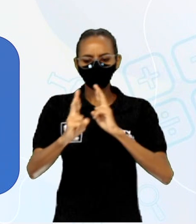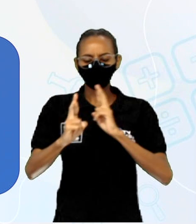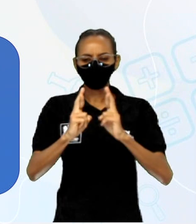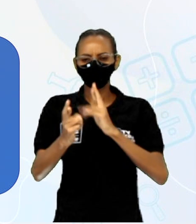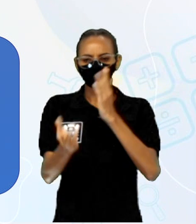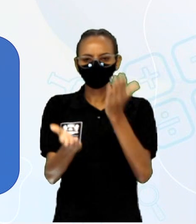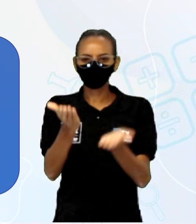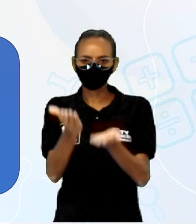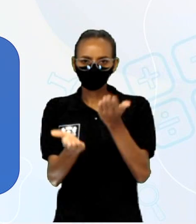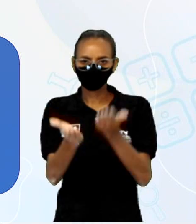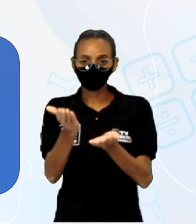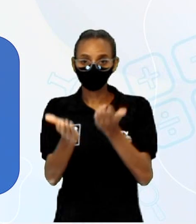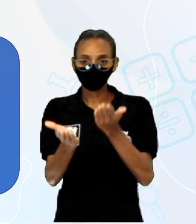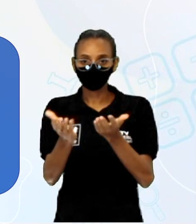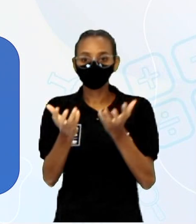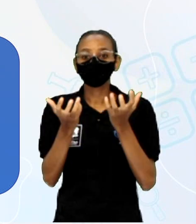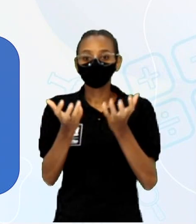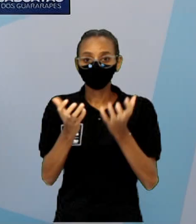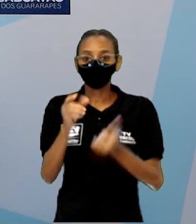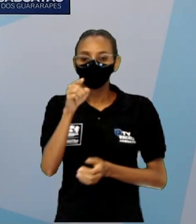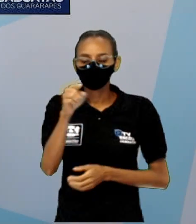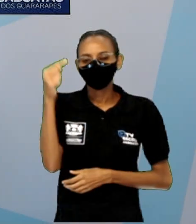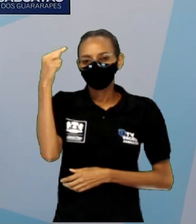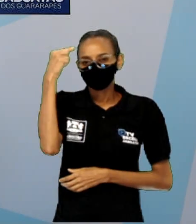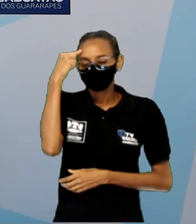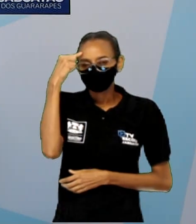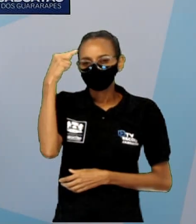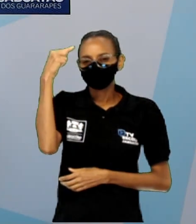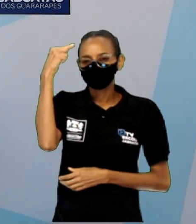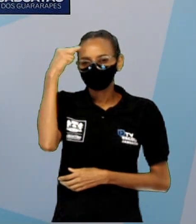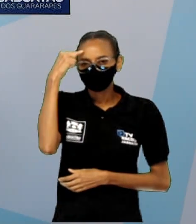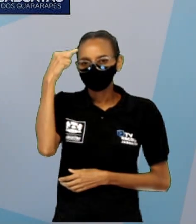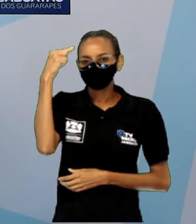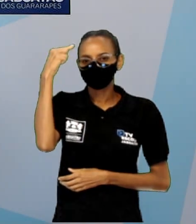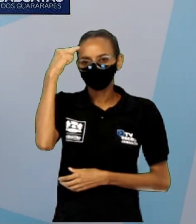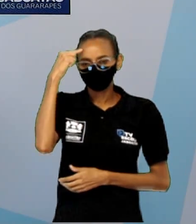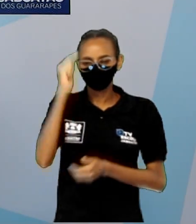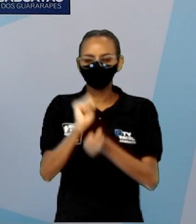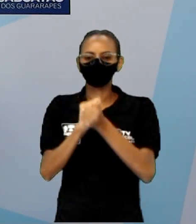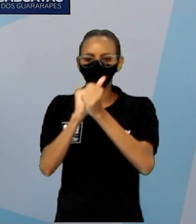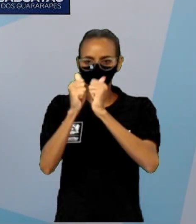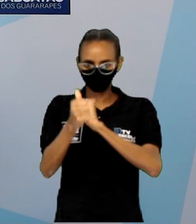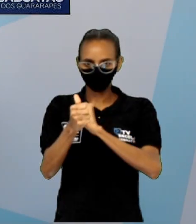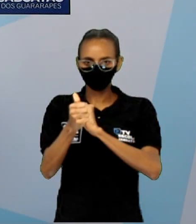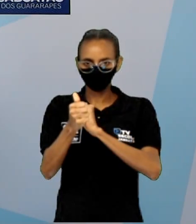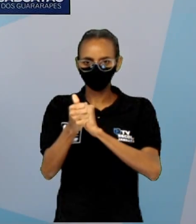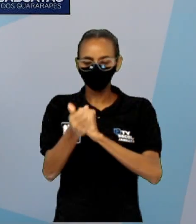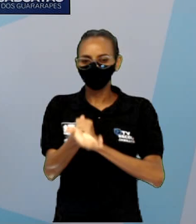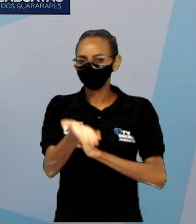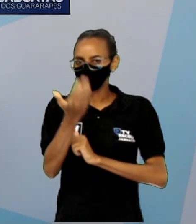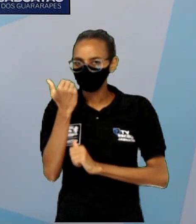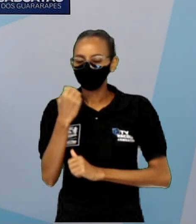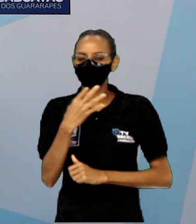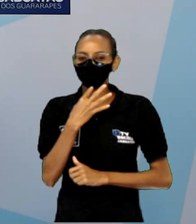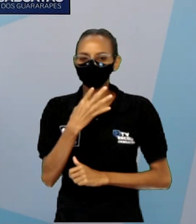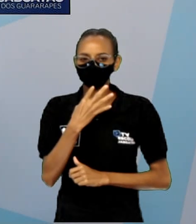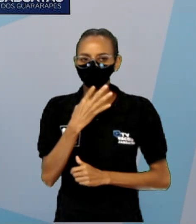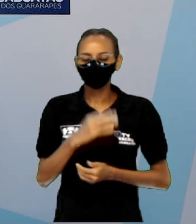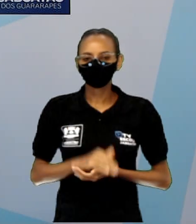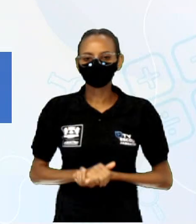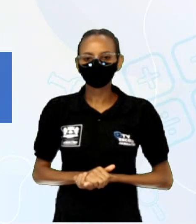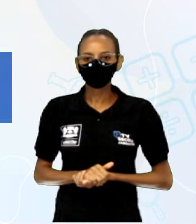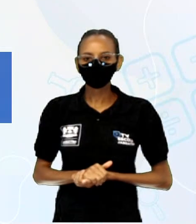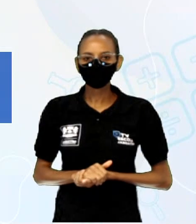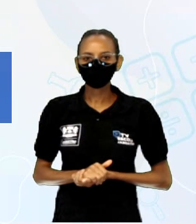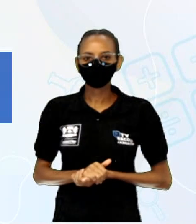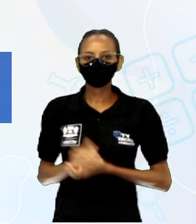tudo isso? Eu queria que ficasse isso na sua cabeça e começasse a pensar um pouquinho sobre esses esportes. Vamos entrar um pouquinho nessa característica? Esporte de